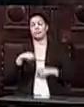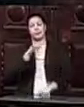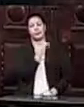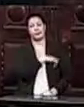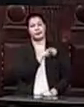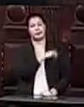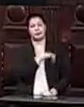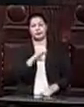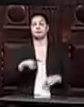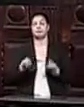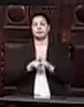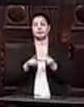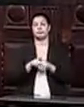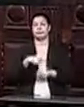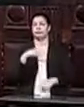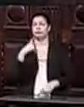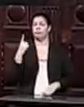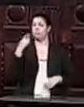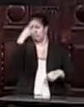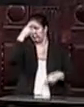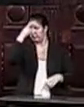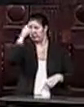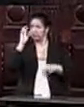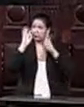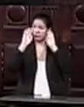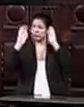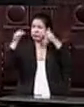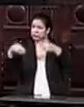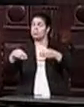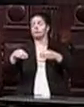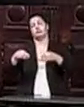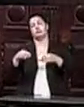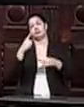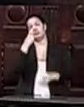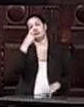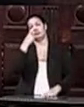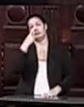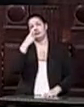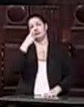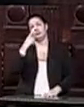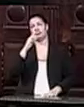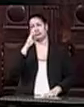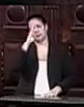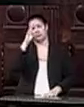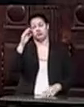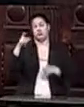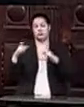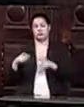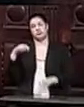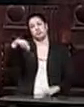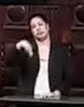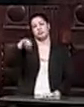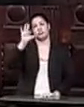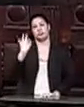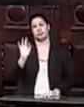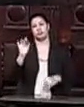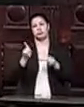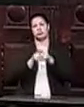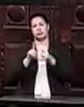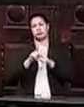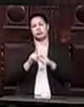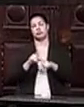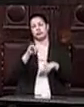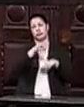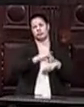fluminense, com concentração expressiva de atividades no polo de Nova Friburgo e no polo de Mó